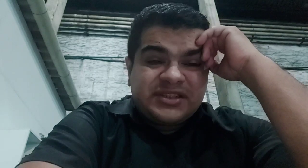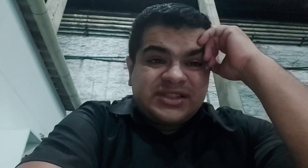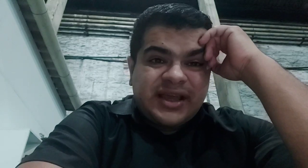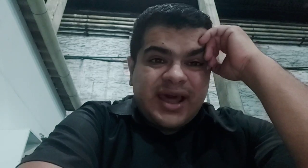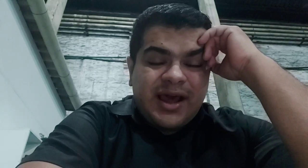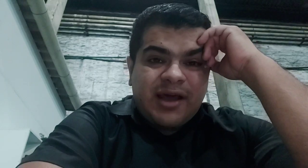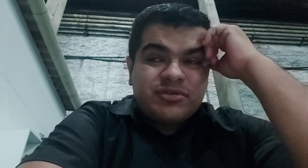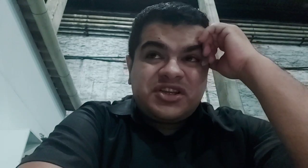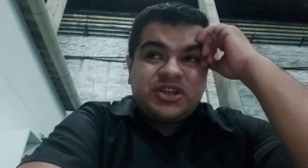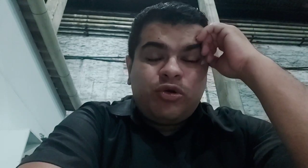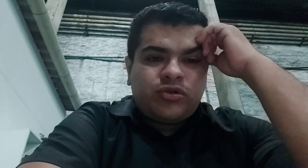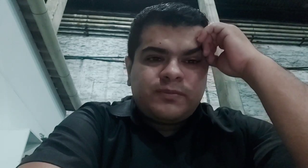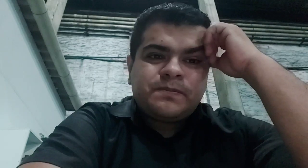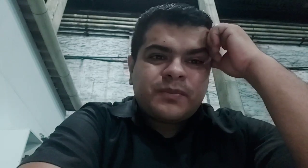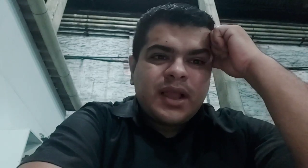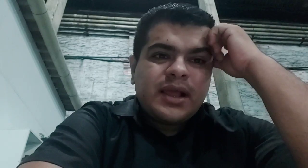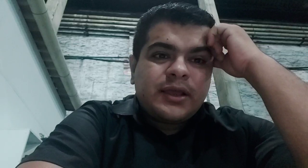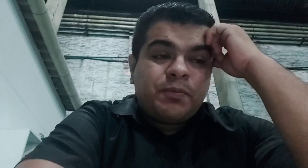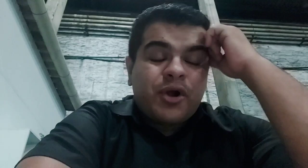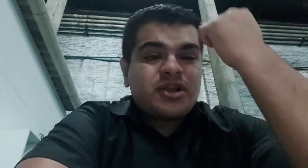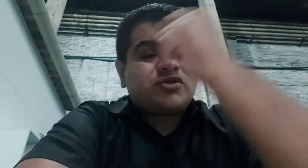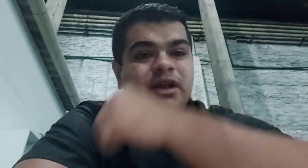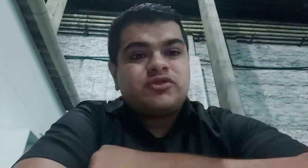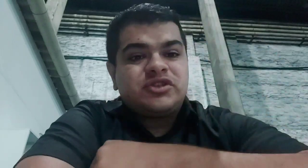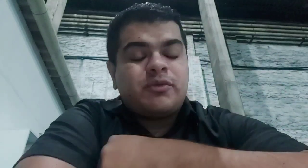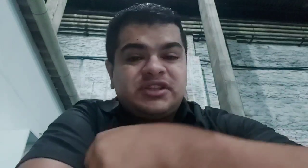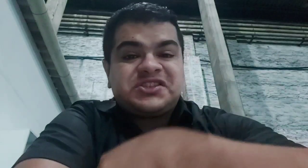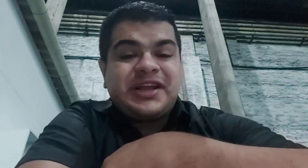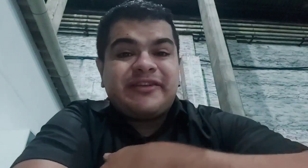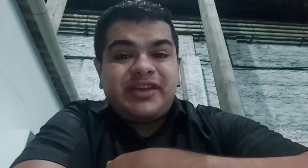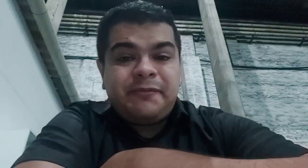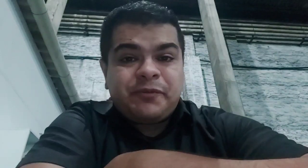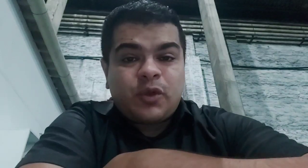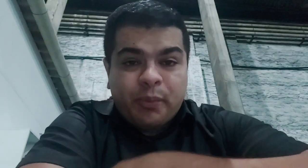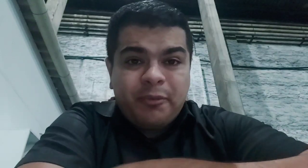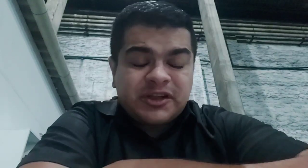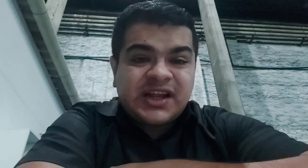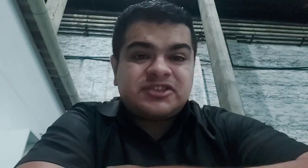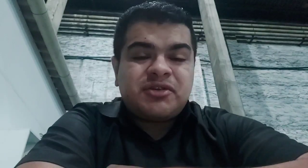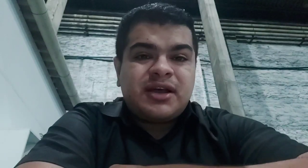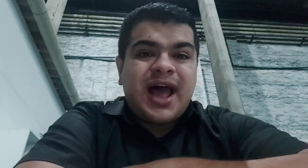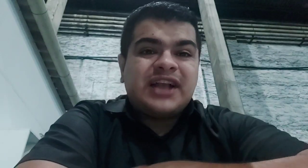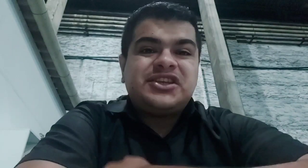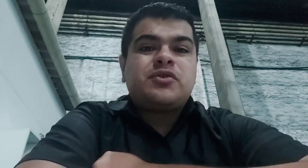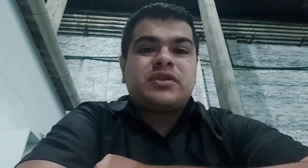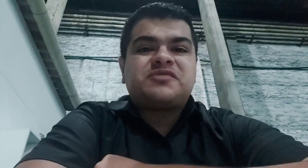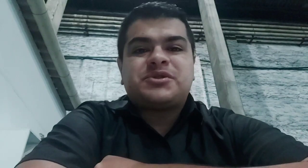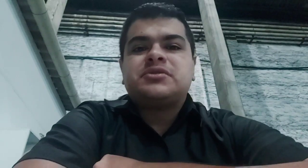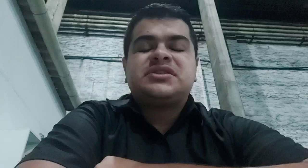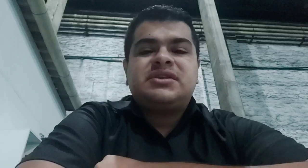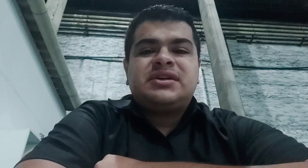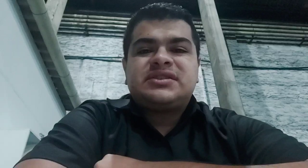eu não sei o que dizer, é um dia de luto. E o pior é que nós corremos o risco, como eu disse, de ainda ver o próprio exército agindo